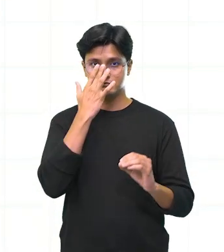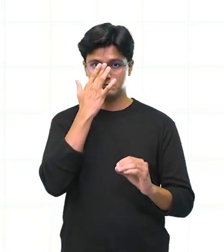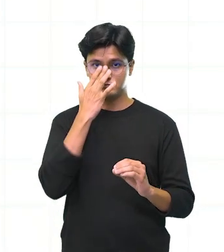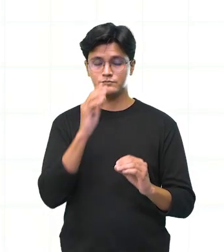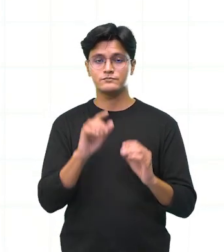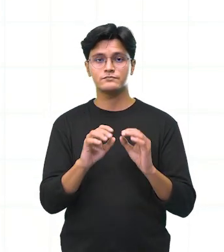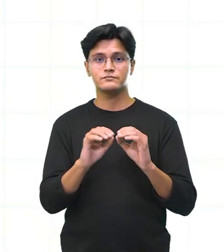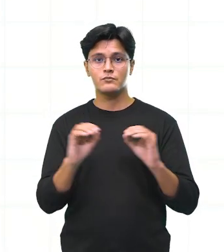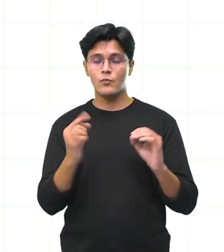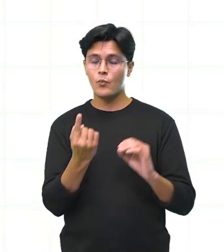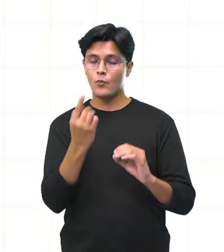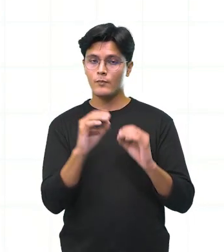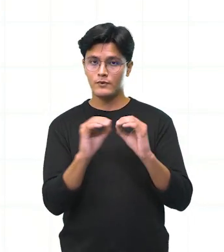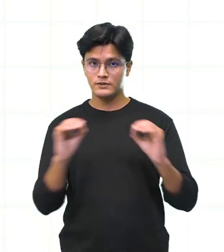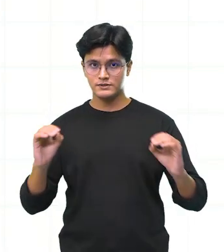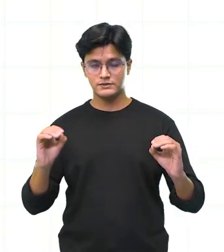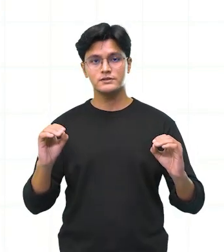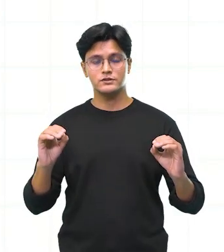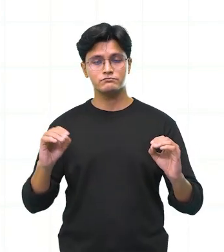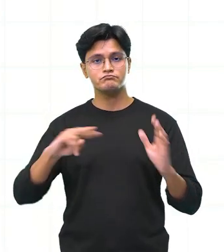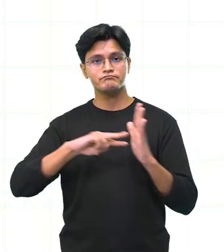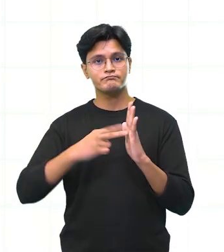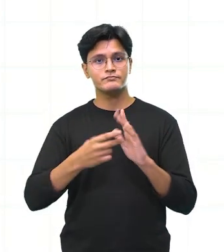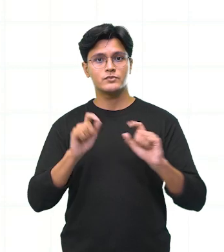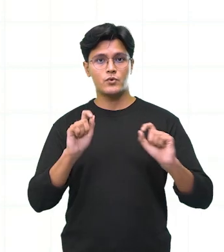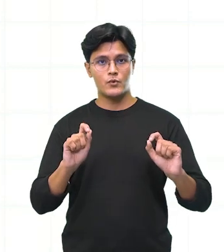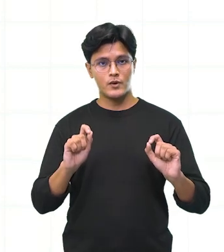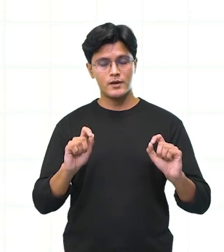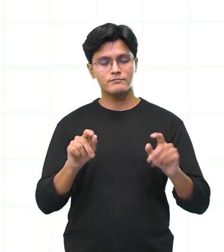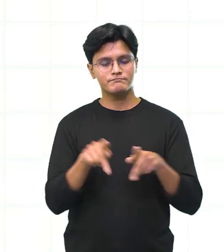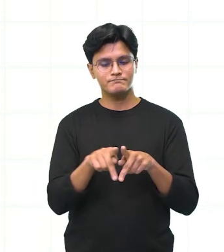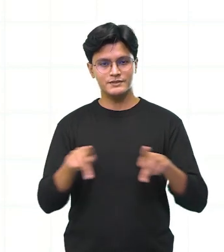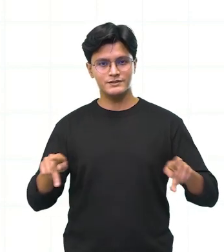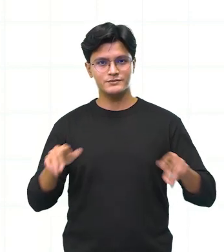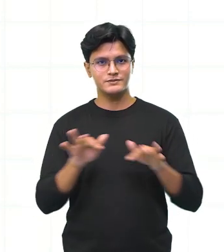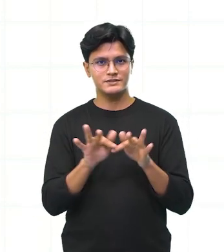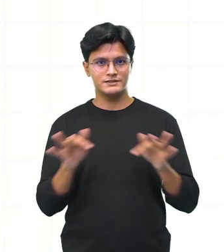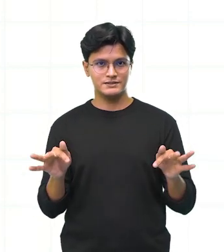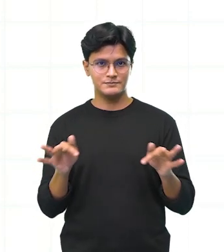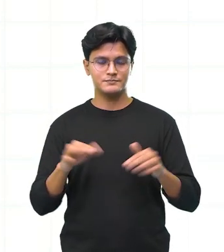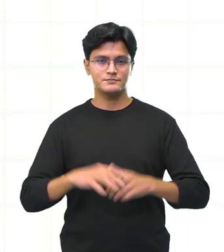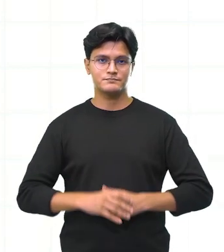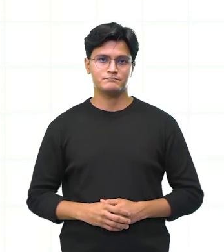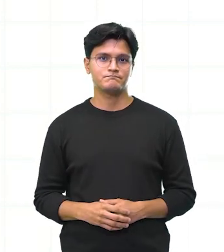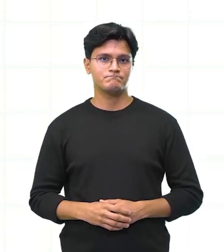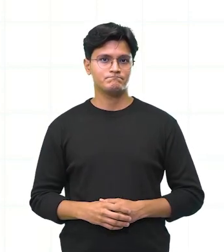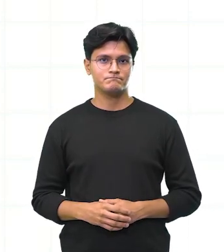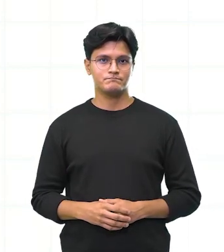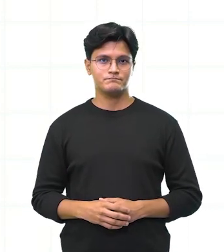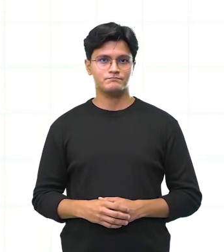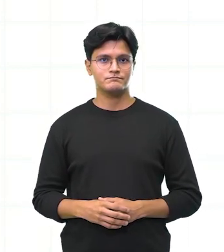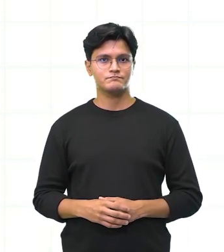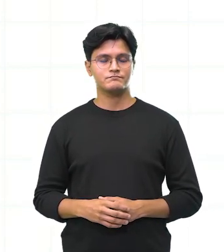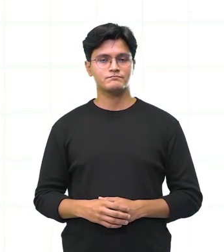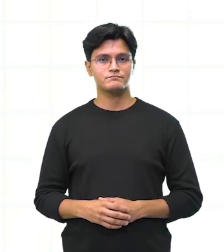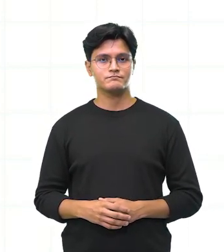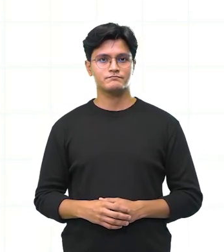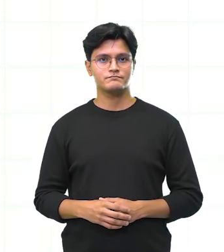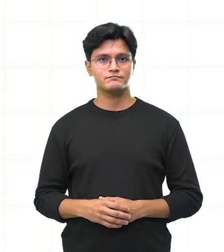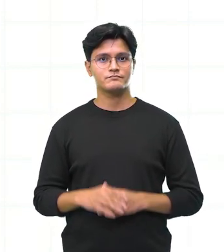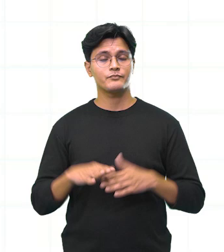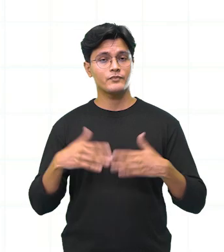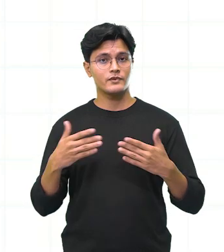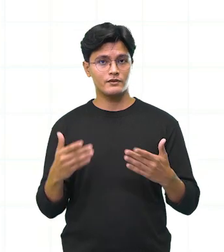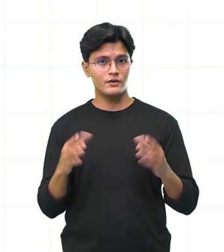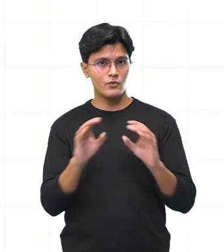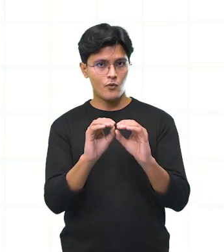que vai ser igual a um período simples. Prontinho. Oração é um